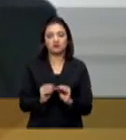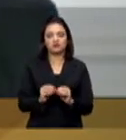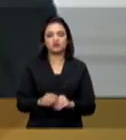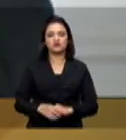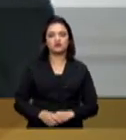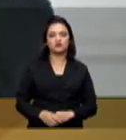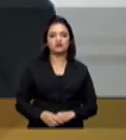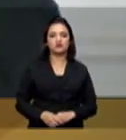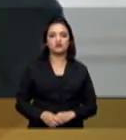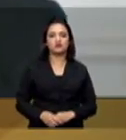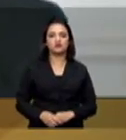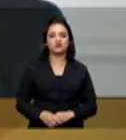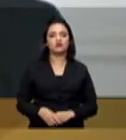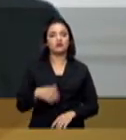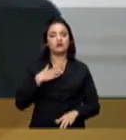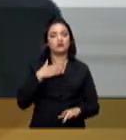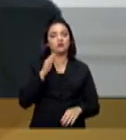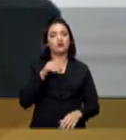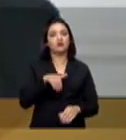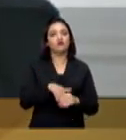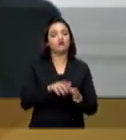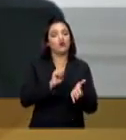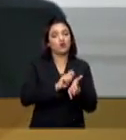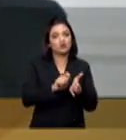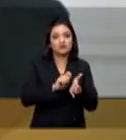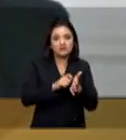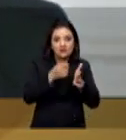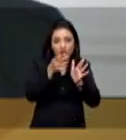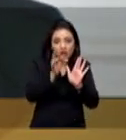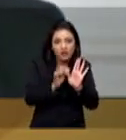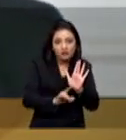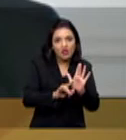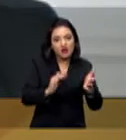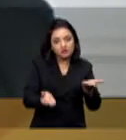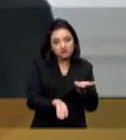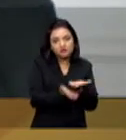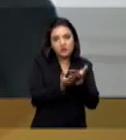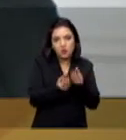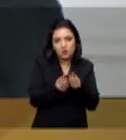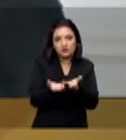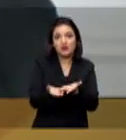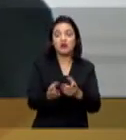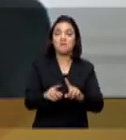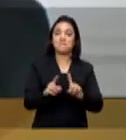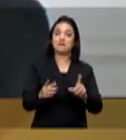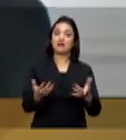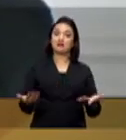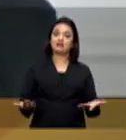sintético. Juntarei voto por escrito, mas desde já, pedindo todas as vênias à